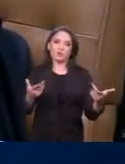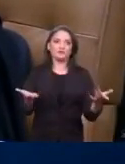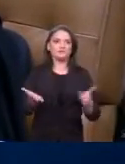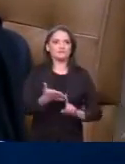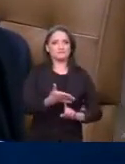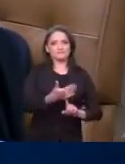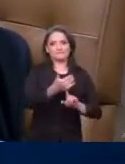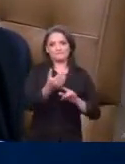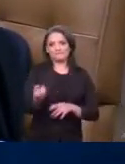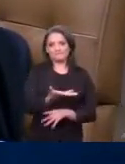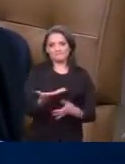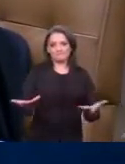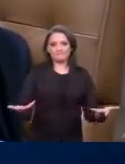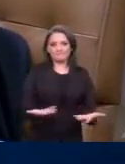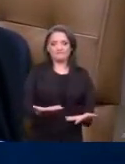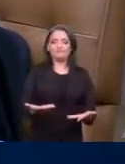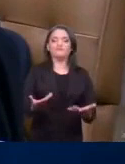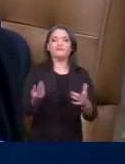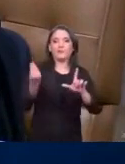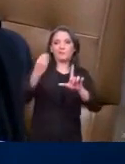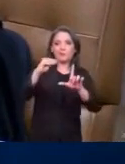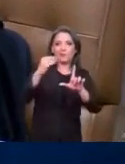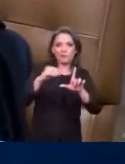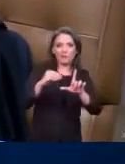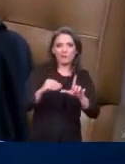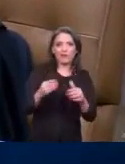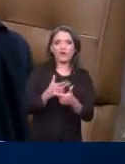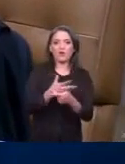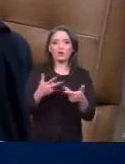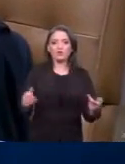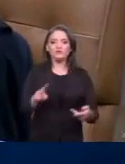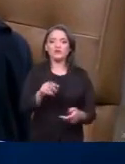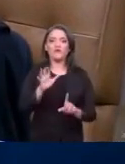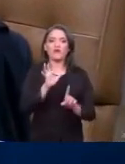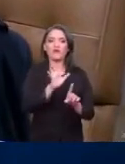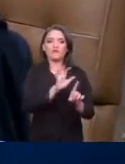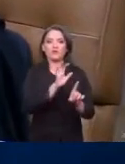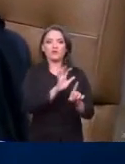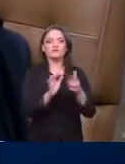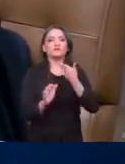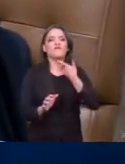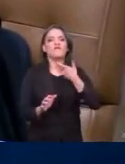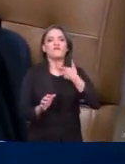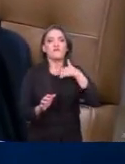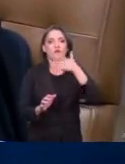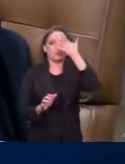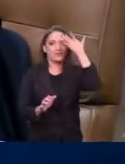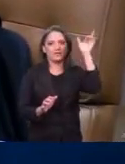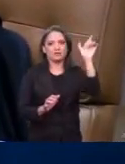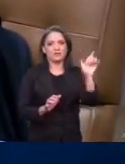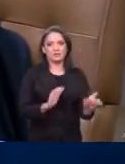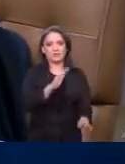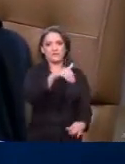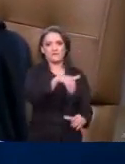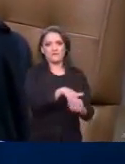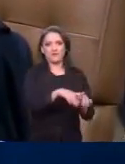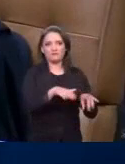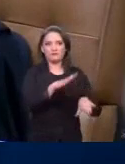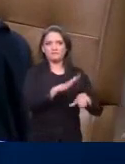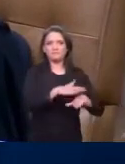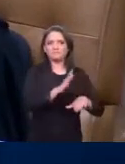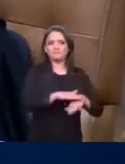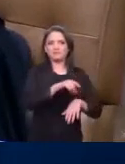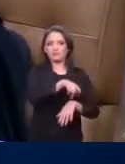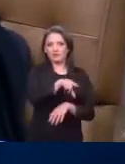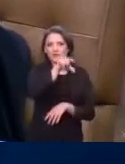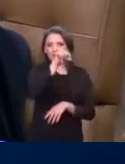militar em qualquer país democrático. Não é as Forças Armadas que vão dizer como tem que ser interpretado a Constituição Federal. As Forças Armadas